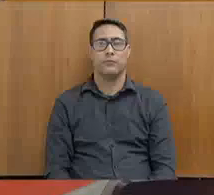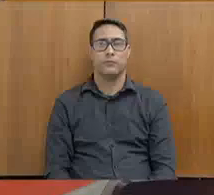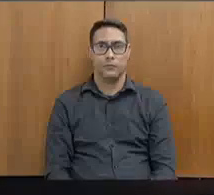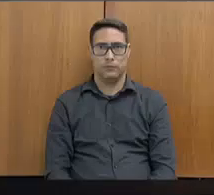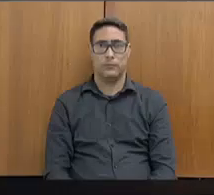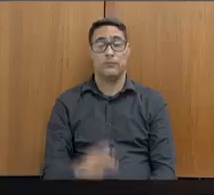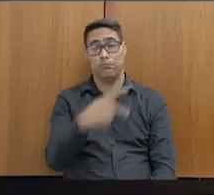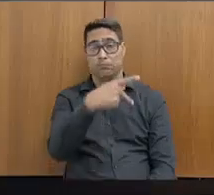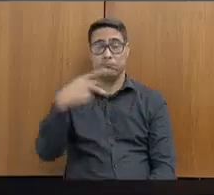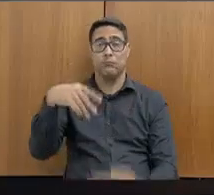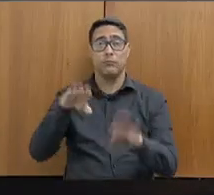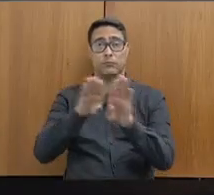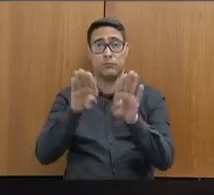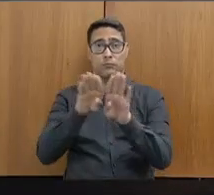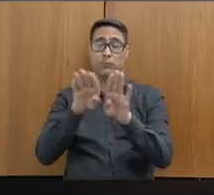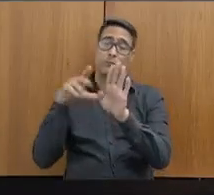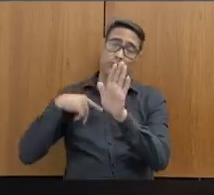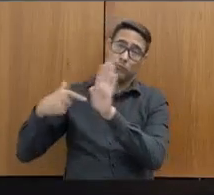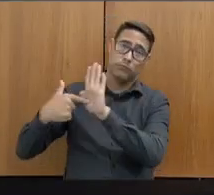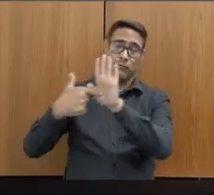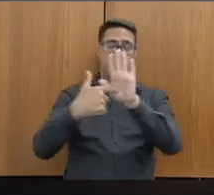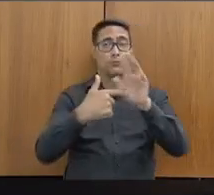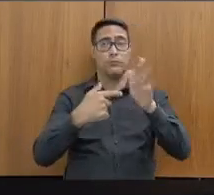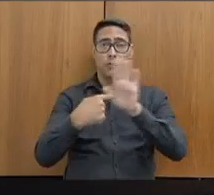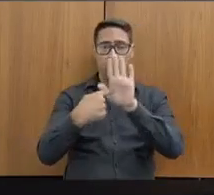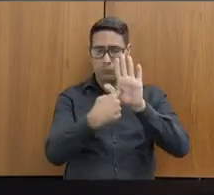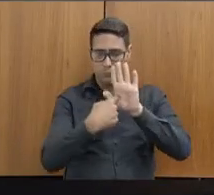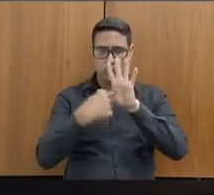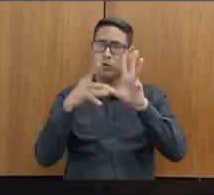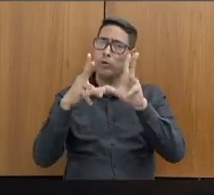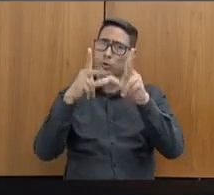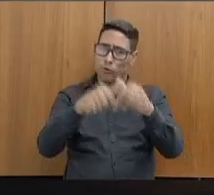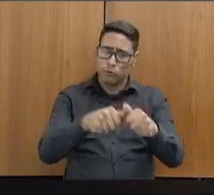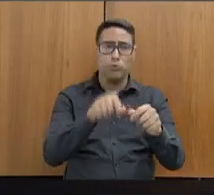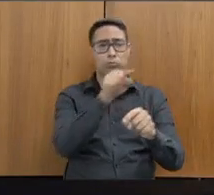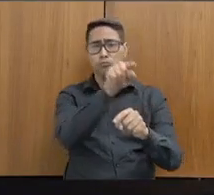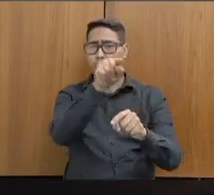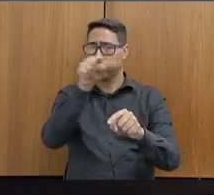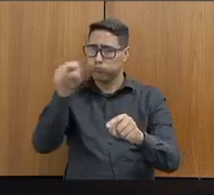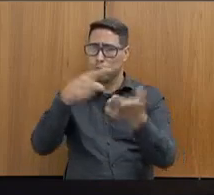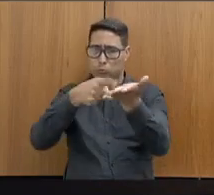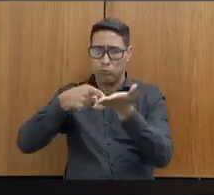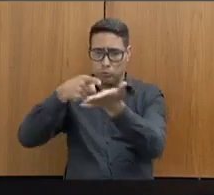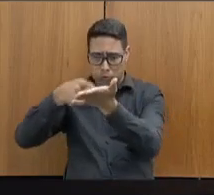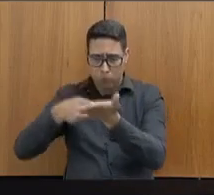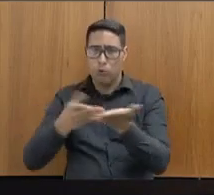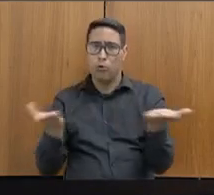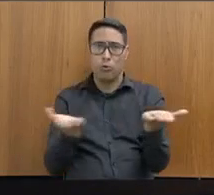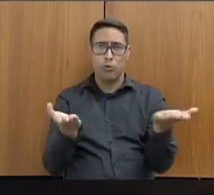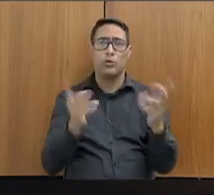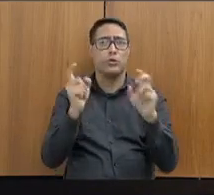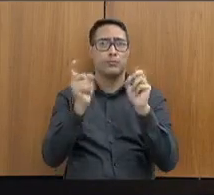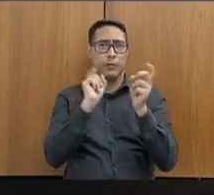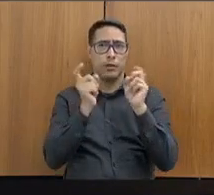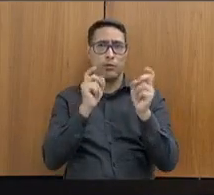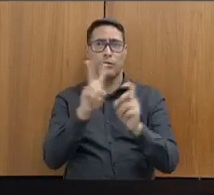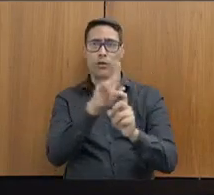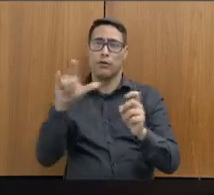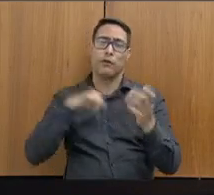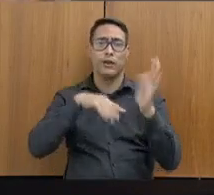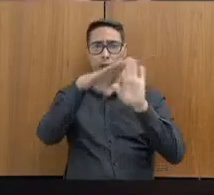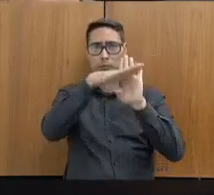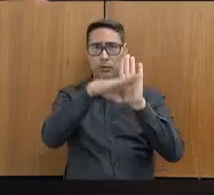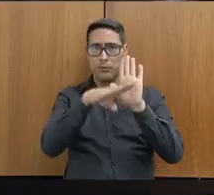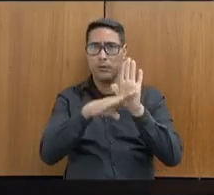Presidência, tendo em vista a organização dos trabalhos comunicos parlamentares e aos convidados que os atos desta reunião obedecerão as seguintes normas e